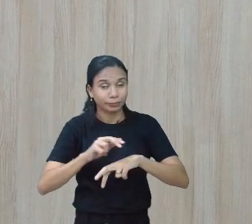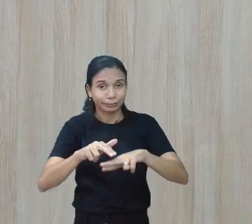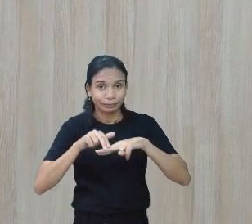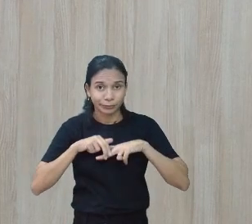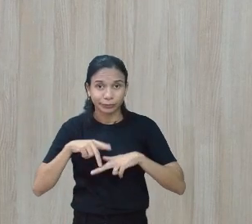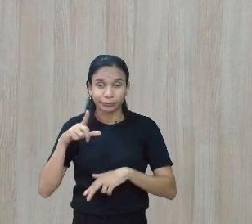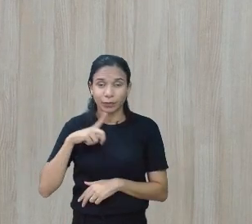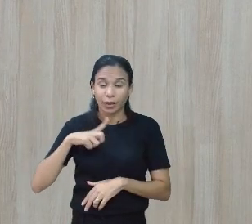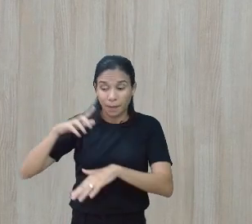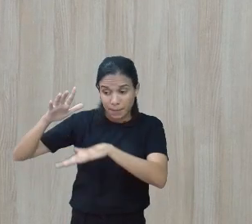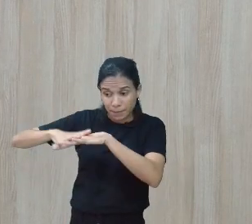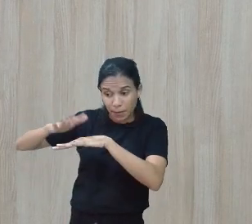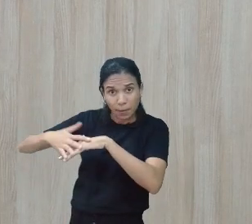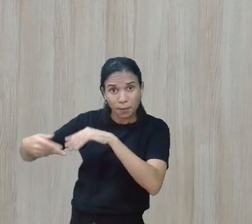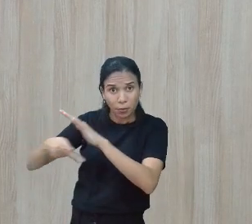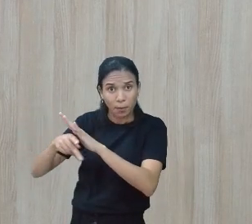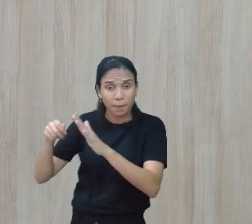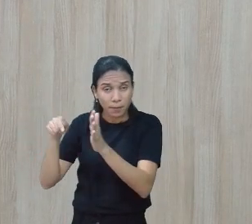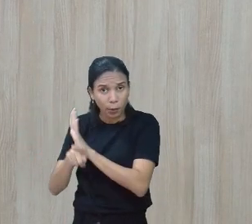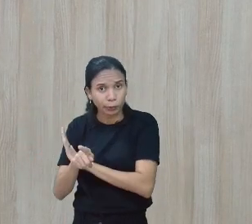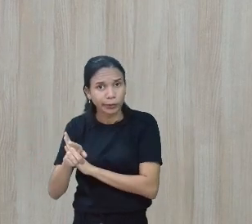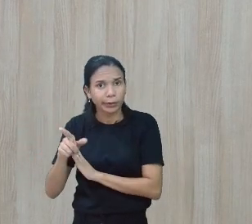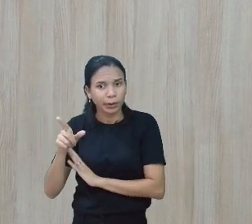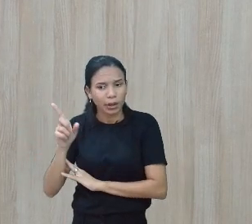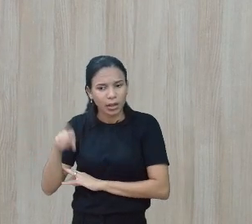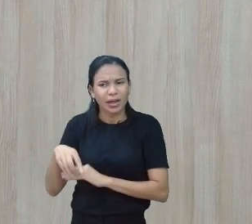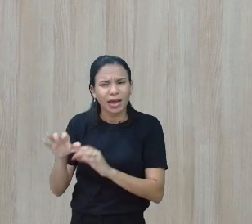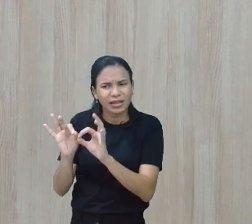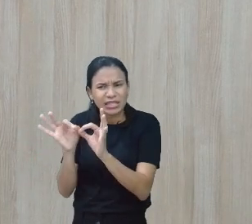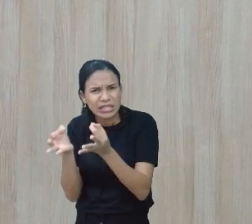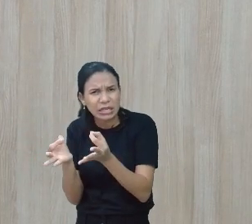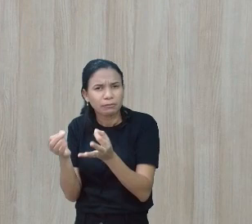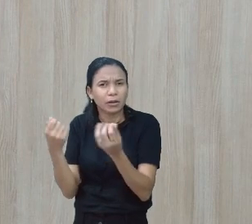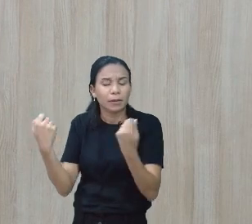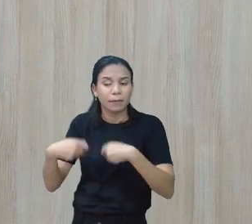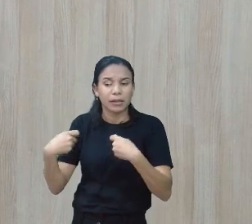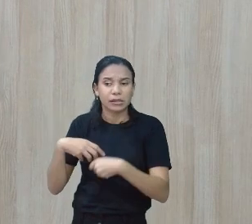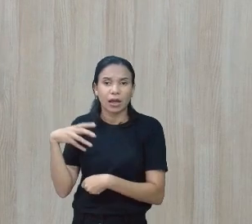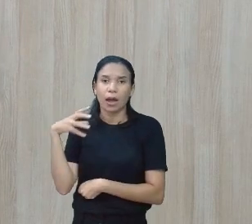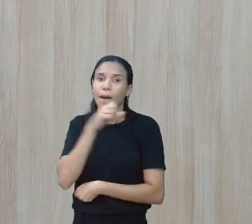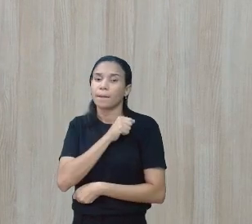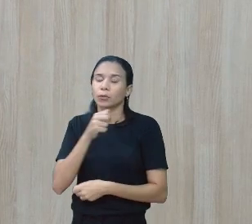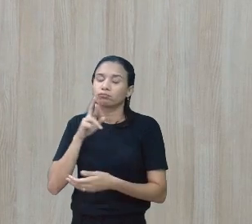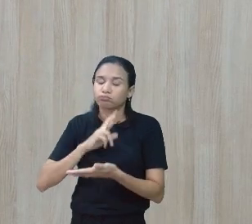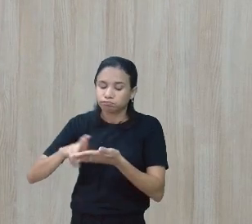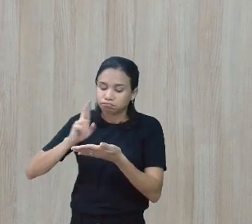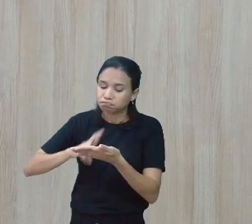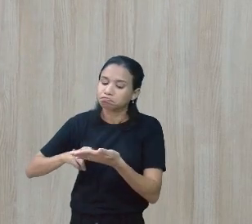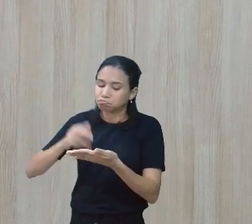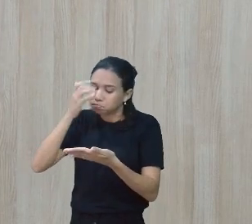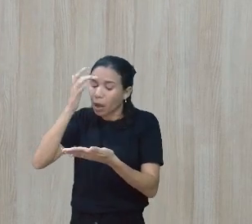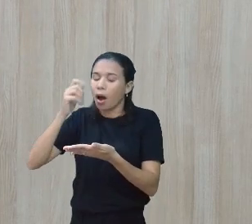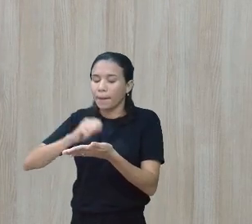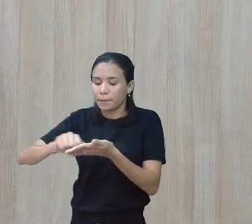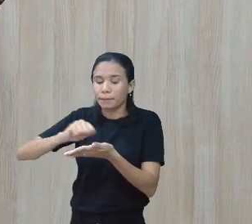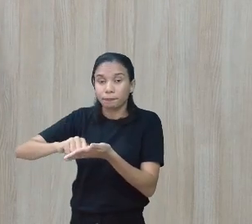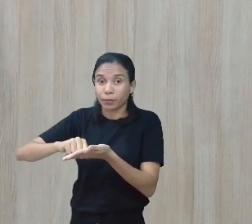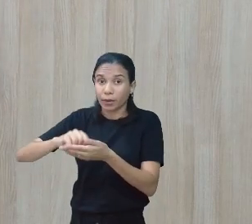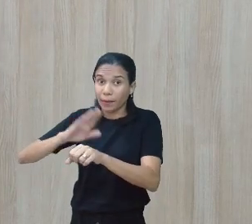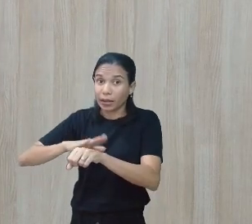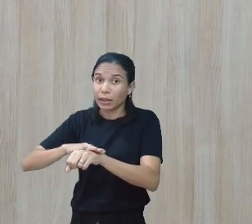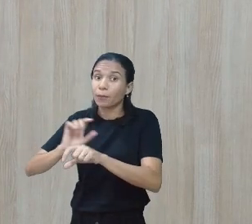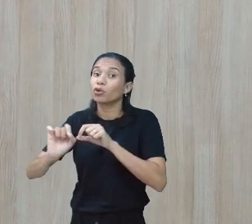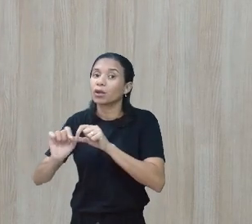Então, questões de matemática, tem algumas que são mais simples, que vocês precisam ser mais ágeis na resolução, para sobrar